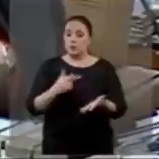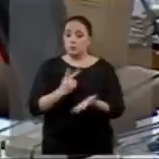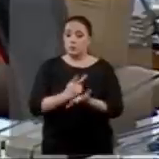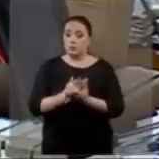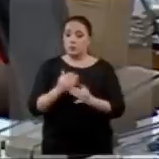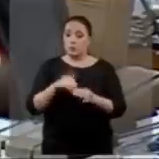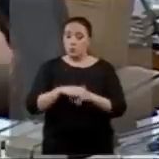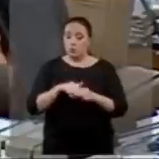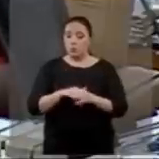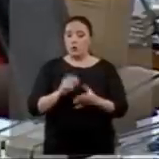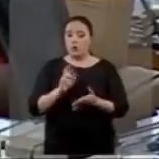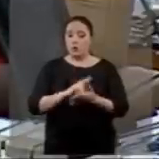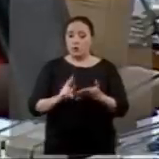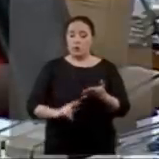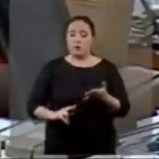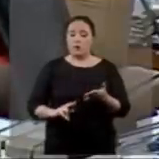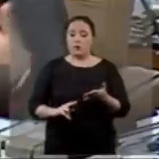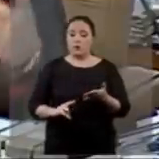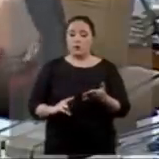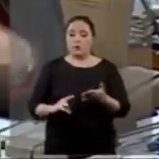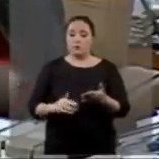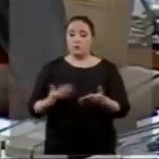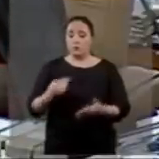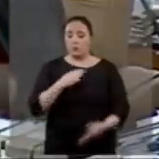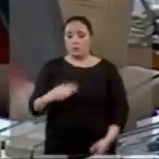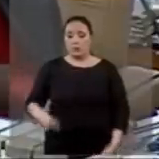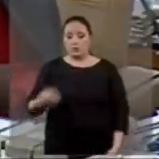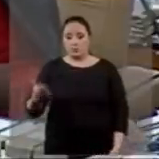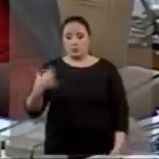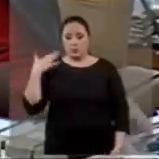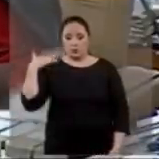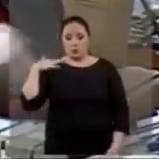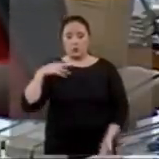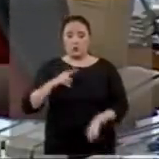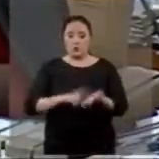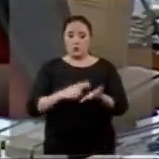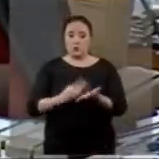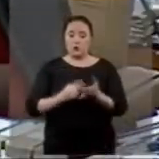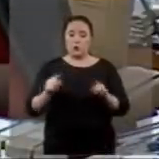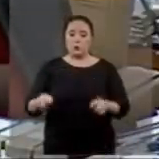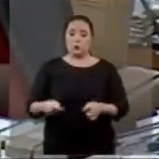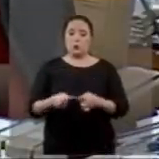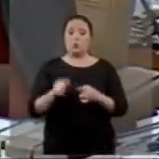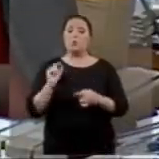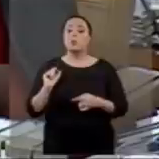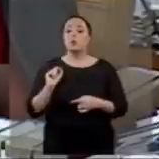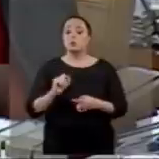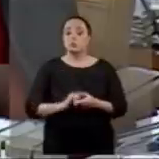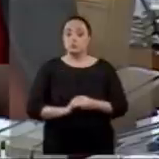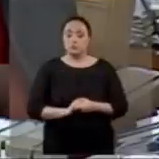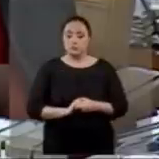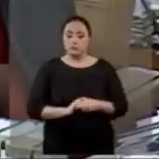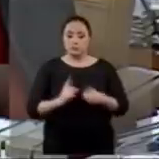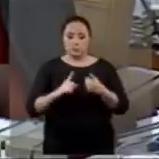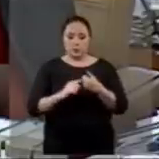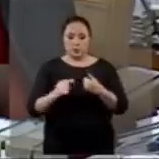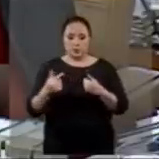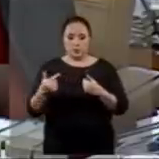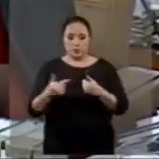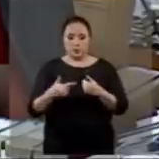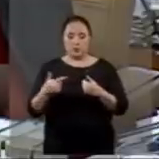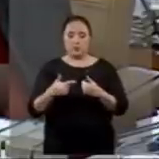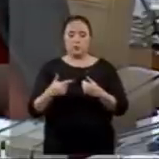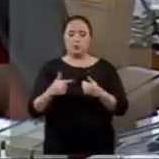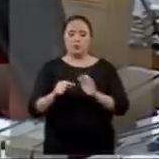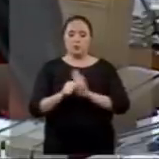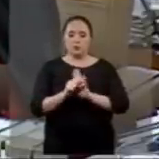estou também acompanhando aqui o relator e Vossa Excelência, dando interpretação conforme a quê? Ao artigo 2º